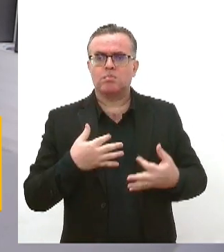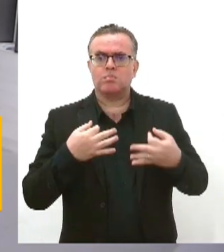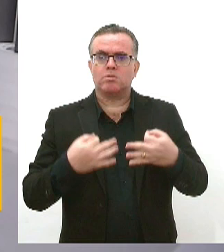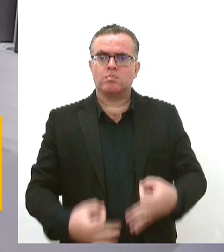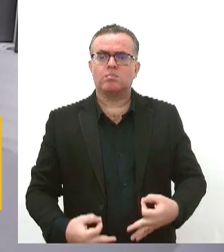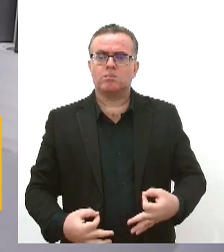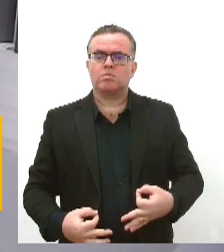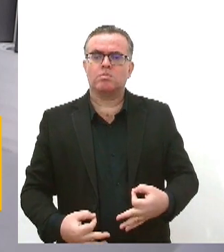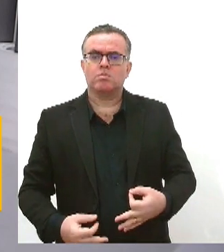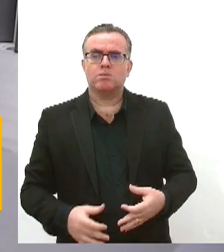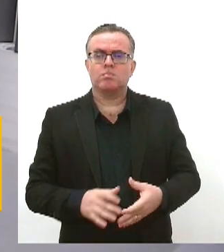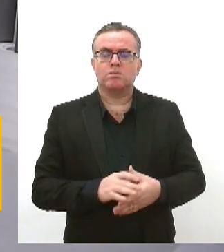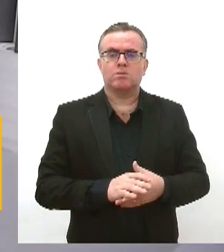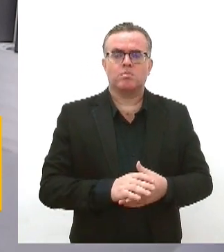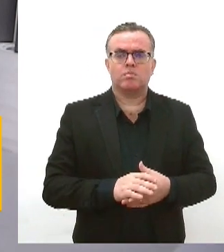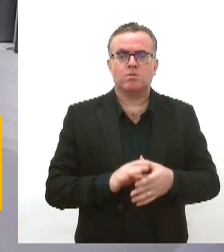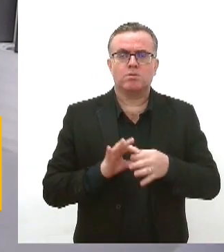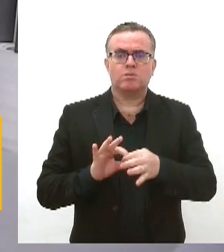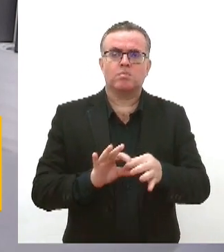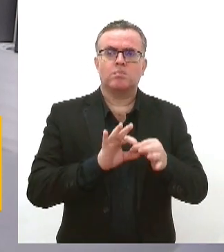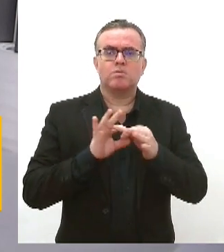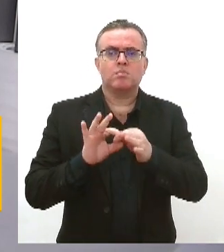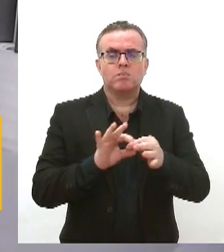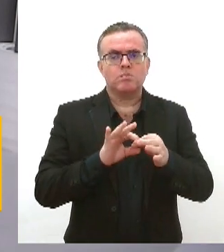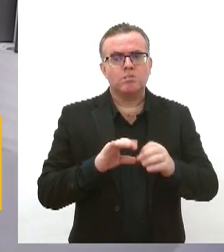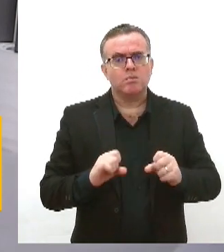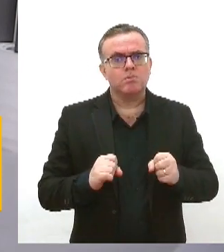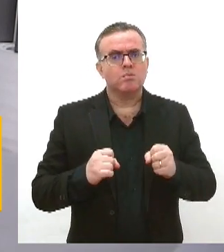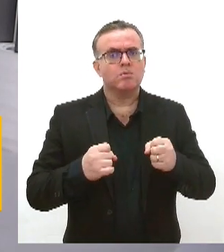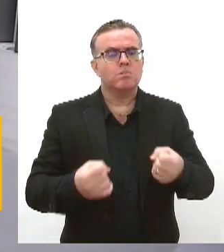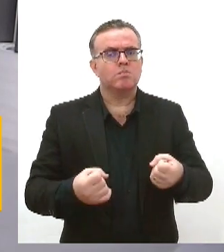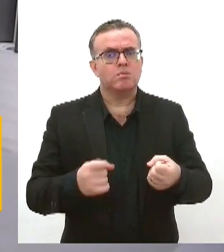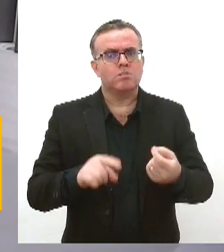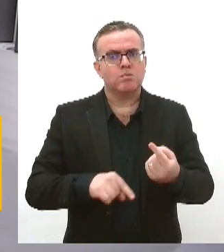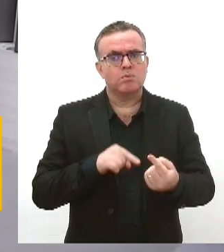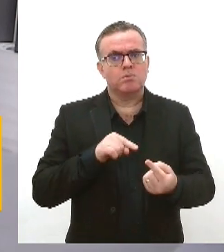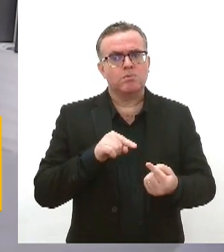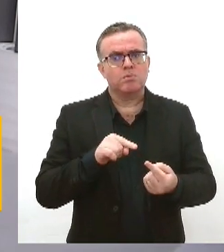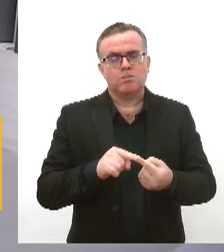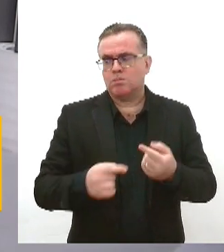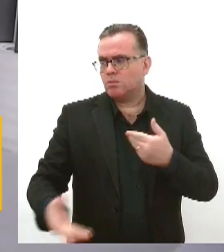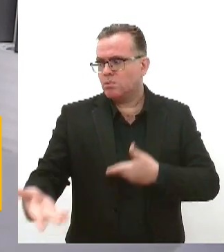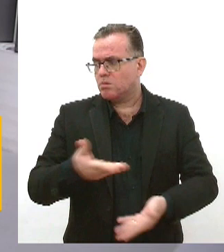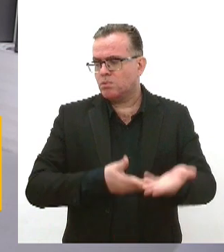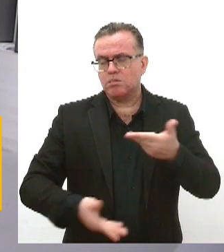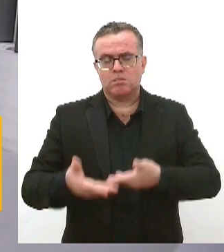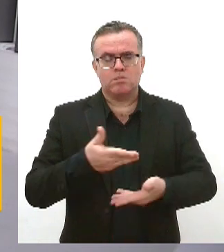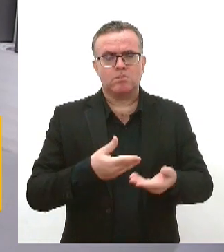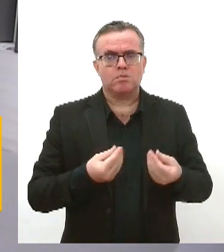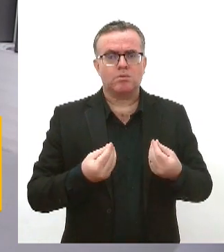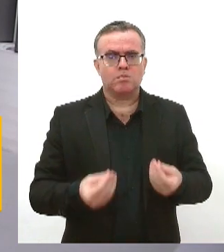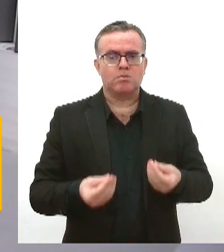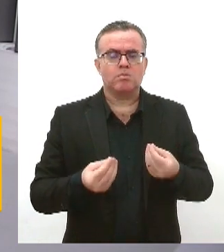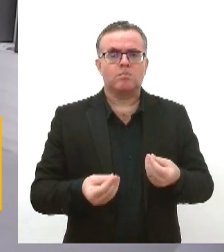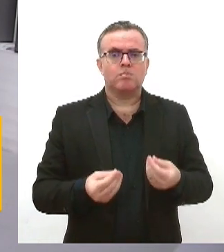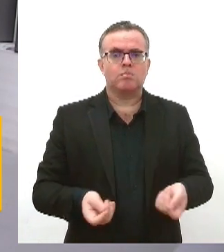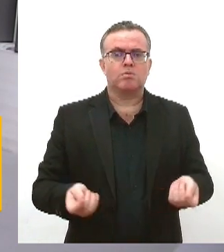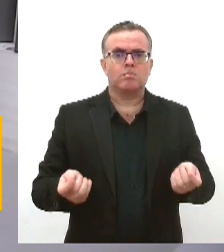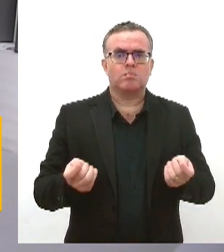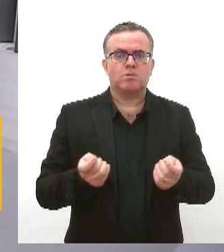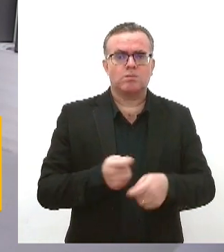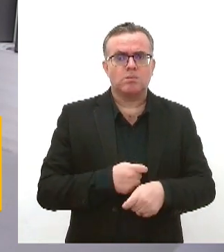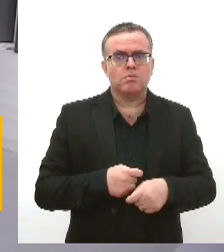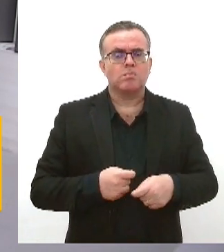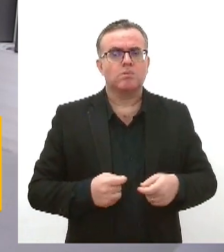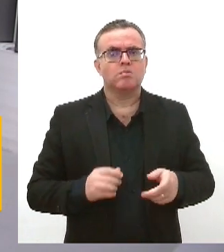união, é uma somação de esforços nessa questão da troca de ideias, já que há deputados de vários estados